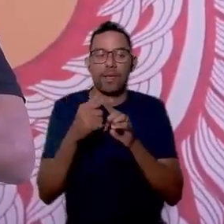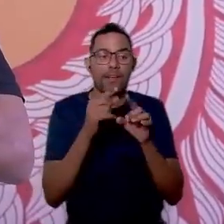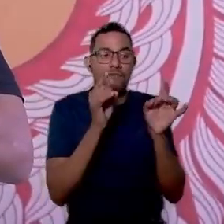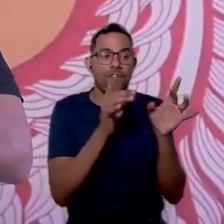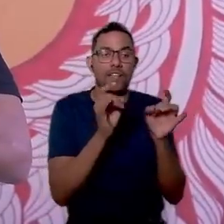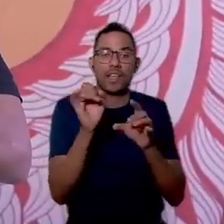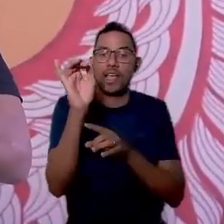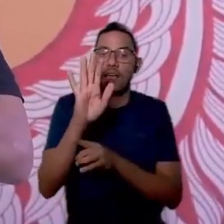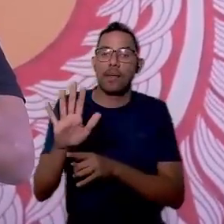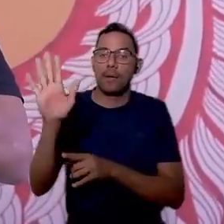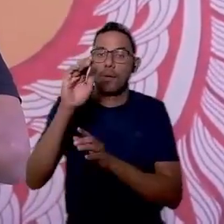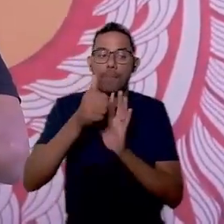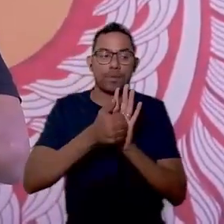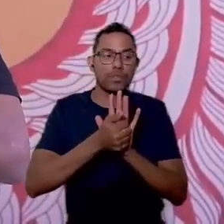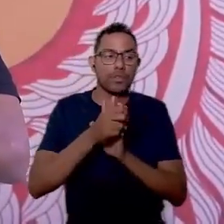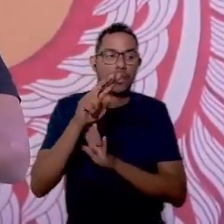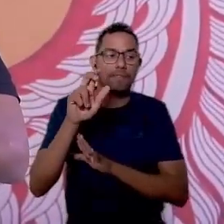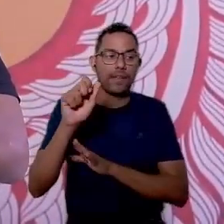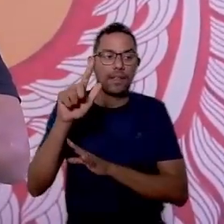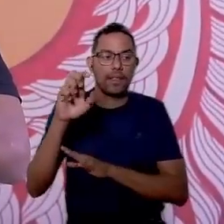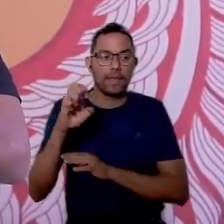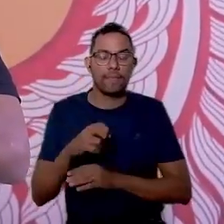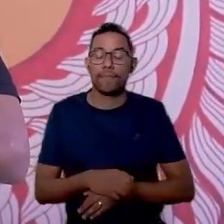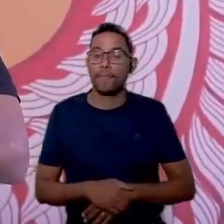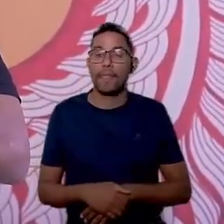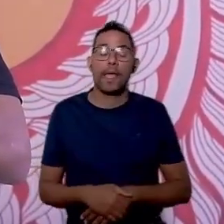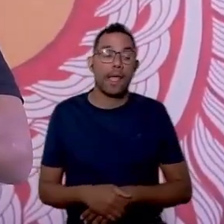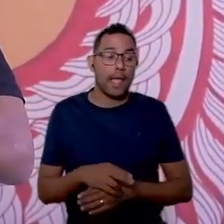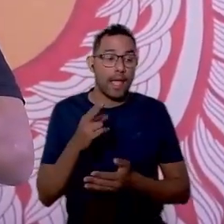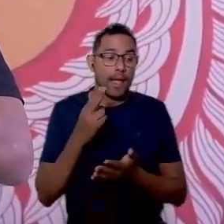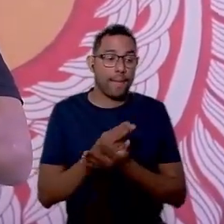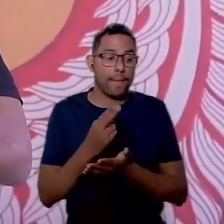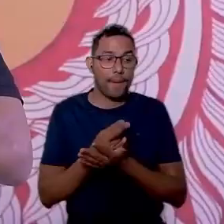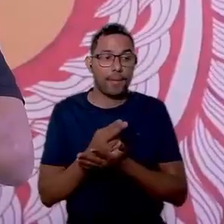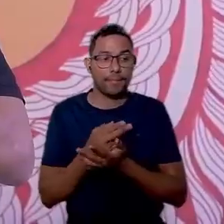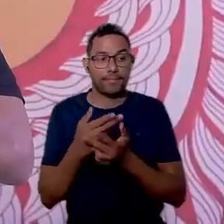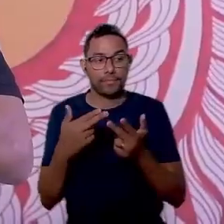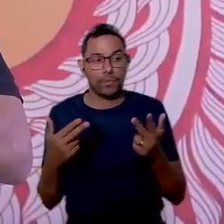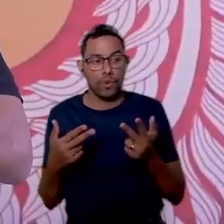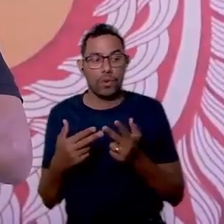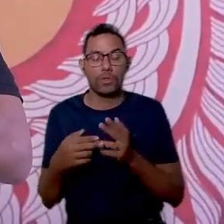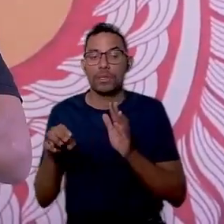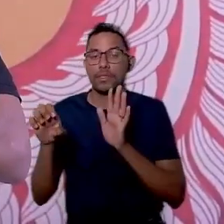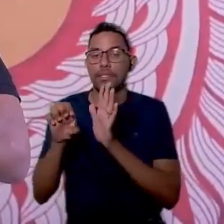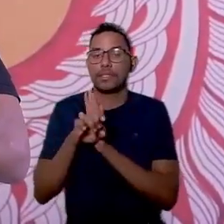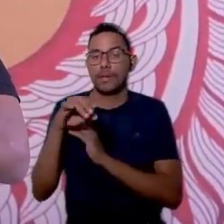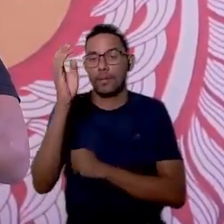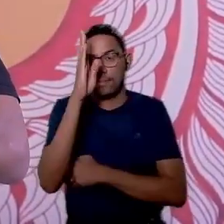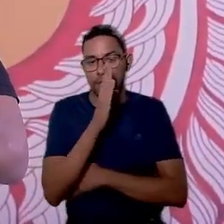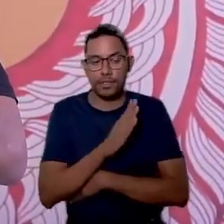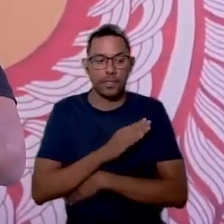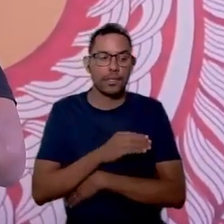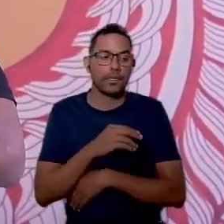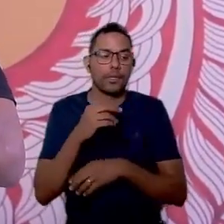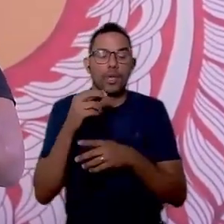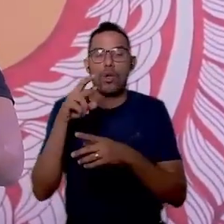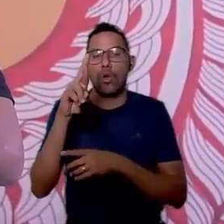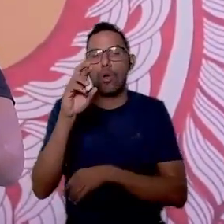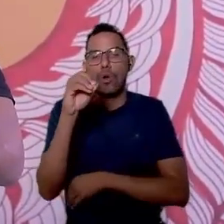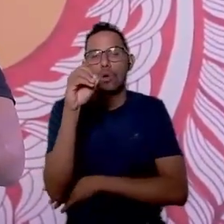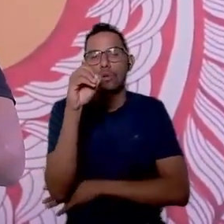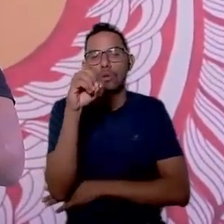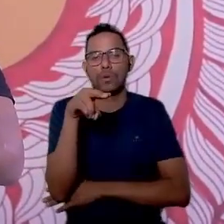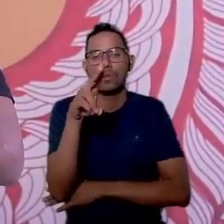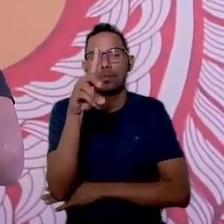imagem positiva da Vale. A mesma coisa nós fizemos com as estatais brasileiras quando lançamos o programa Rouanet Norte. Eu trouxe aqui até